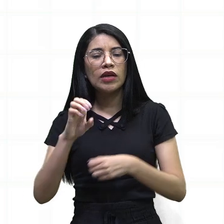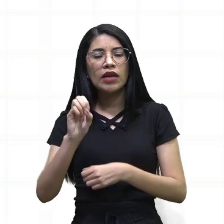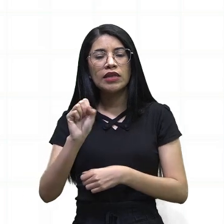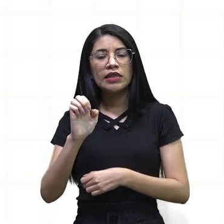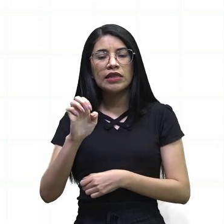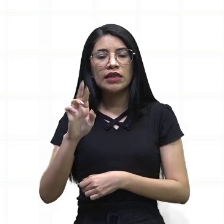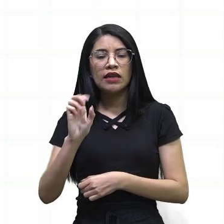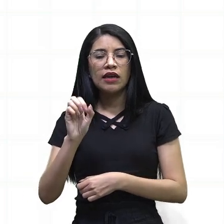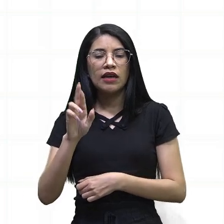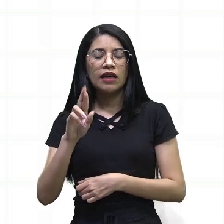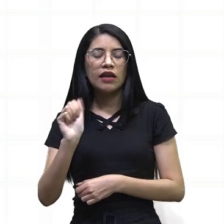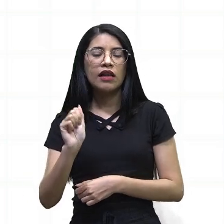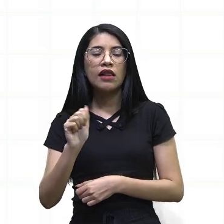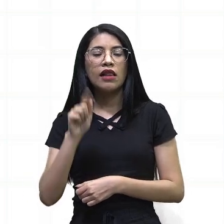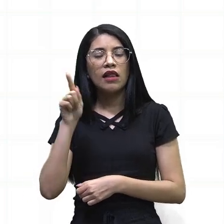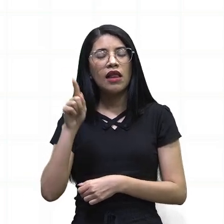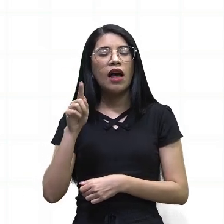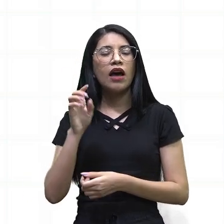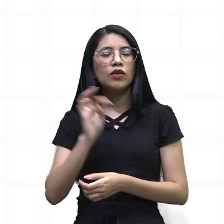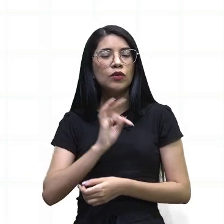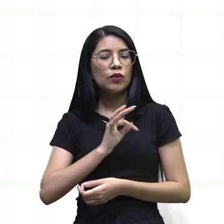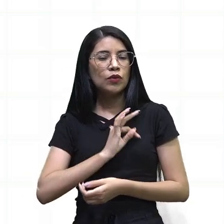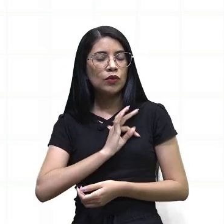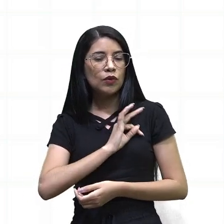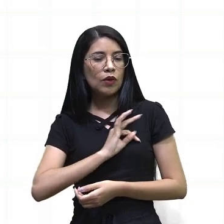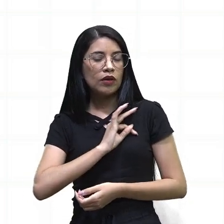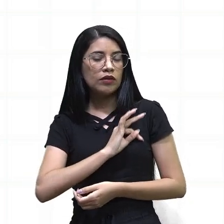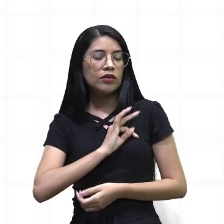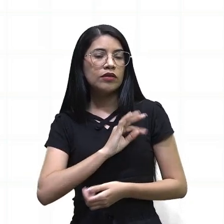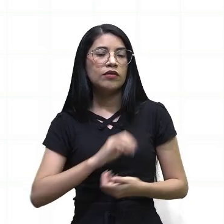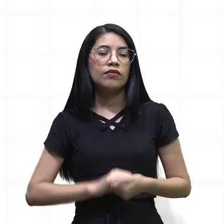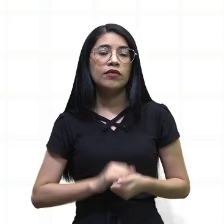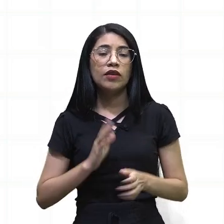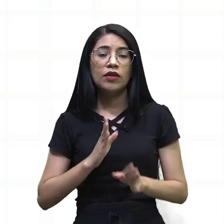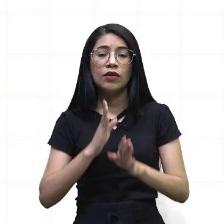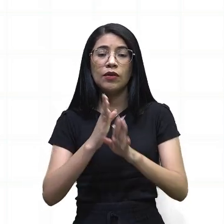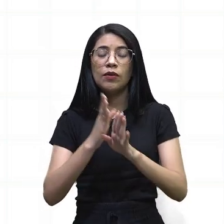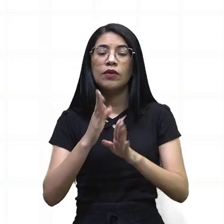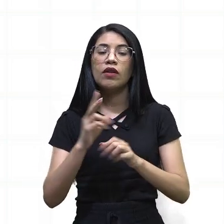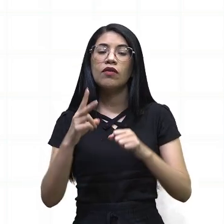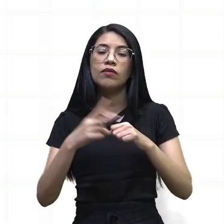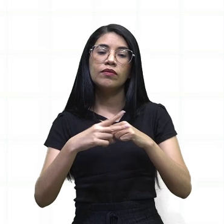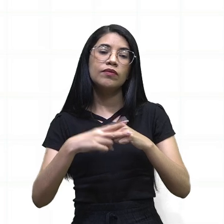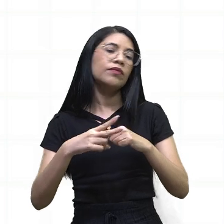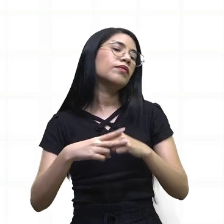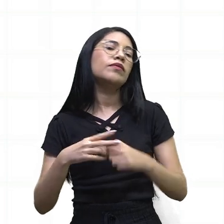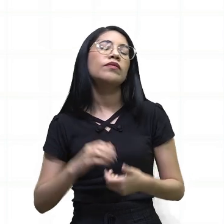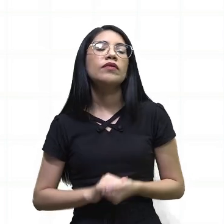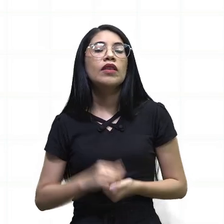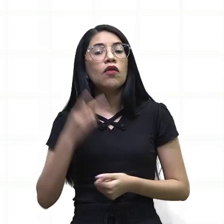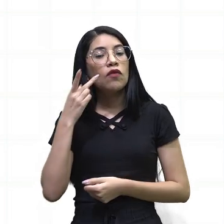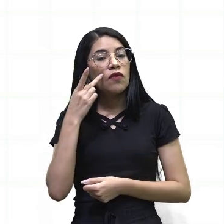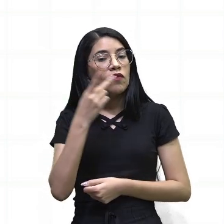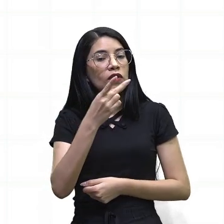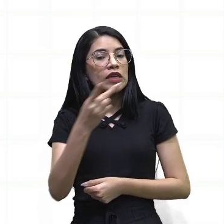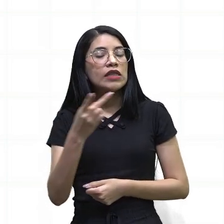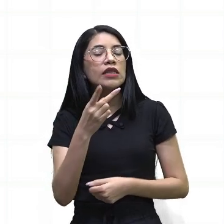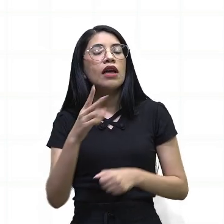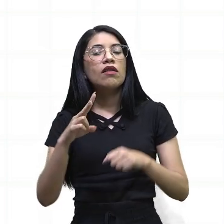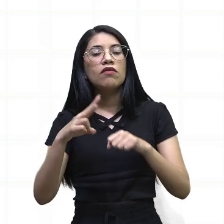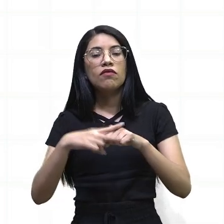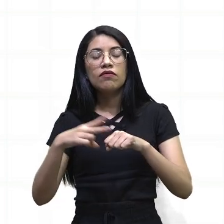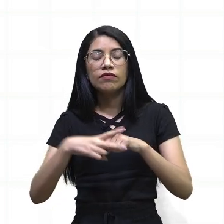no Tocantins. Vamos identificar o nosso verbo. Visitamos é o nosso